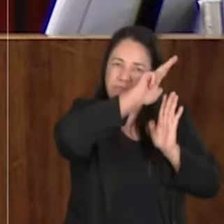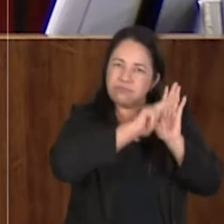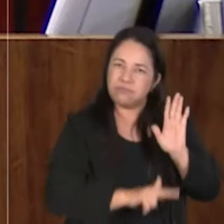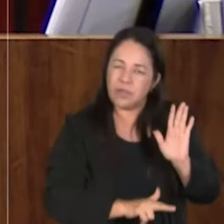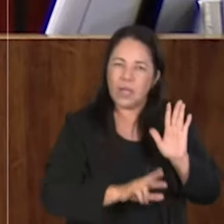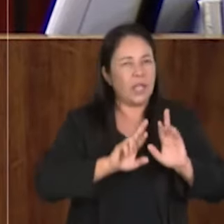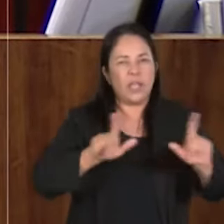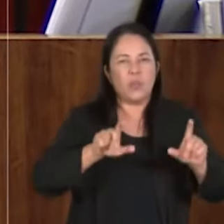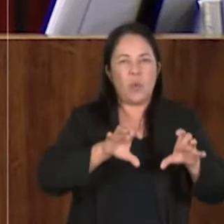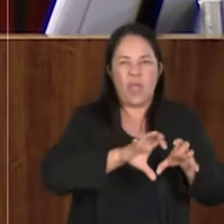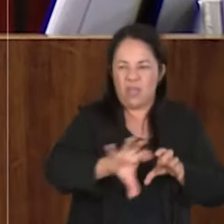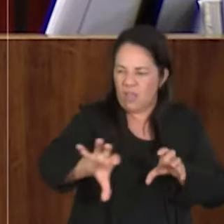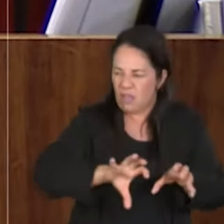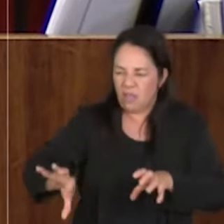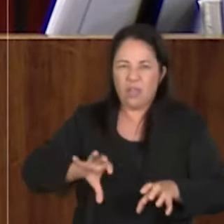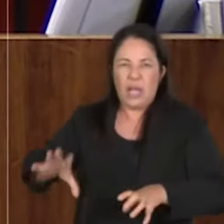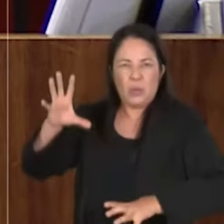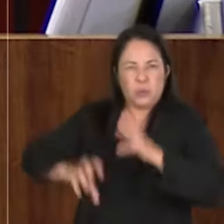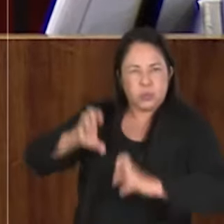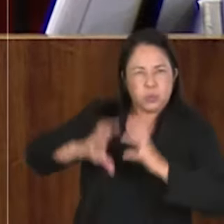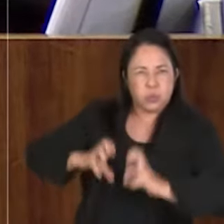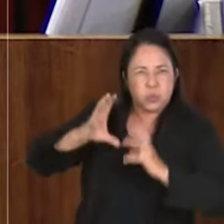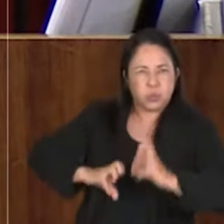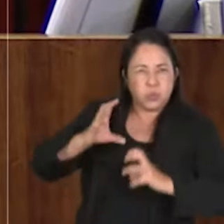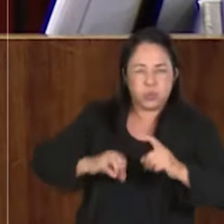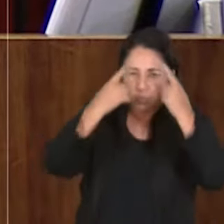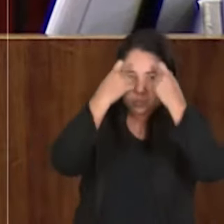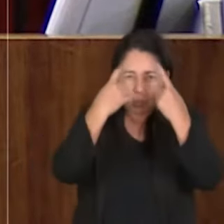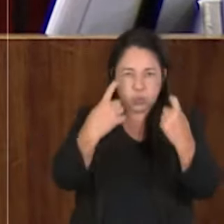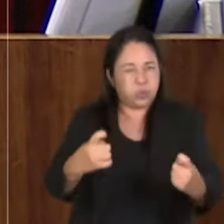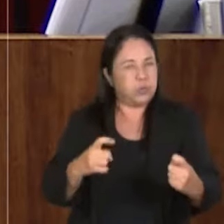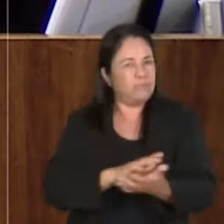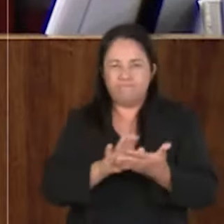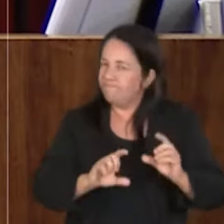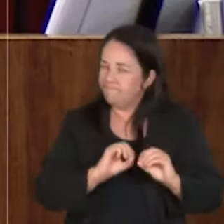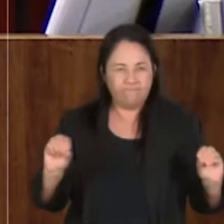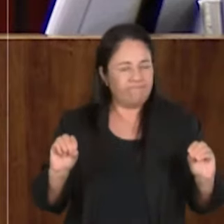de divisão de raivas mal resolvidas. Violências têm sido